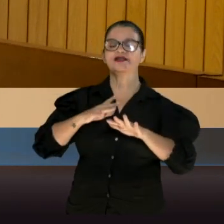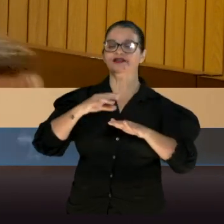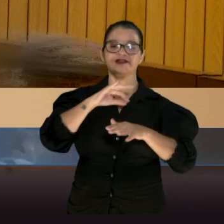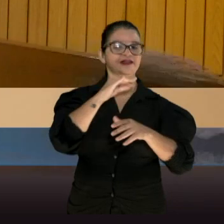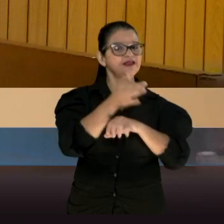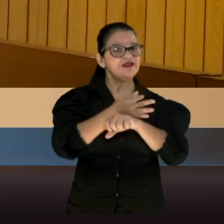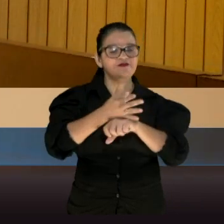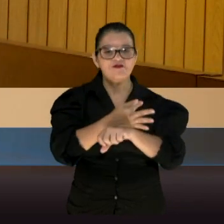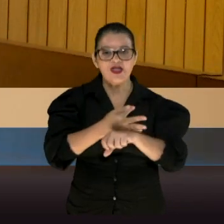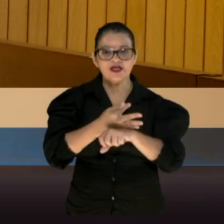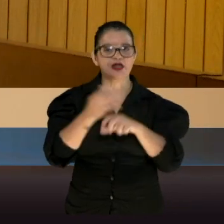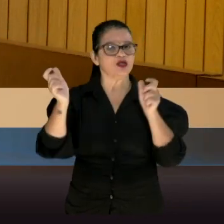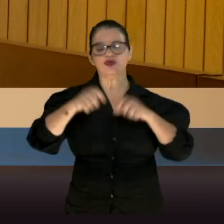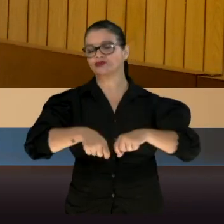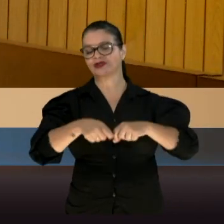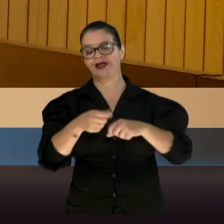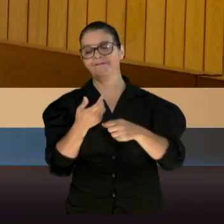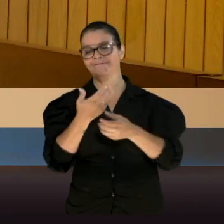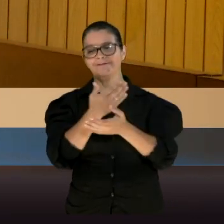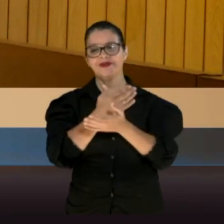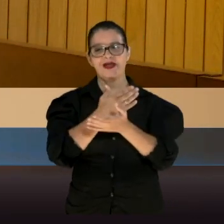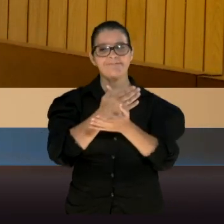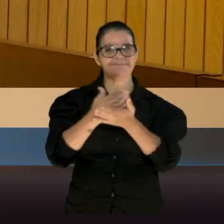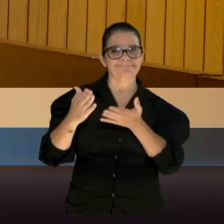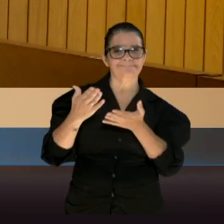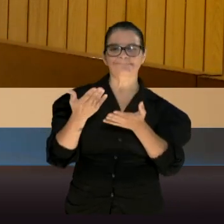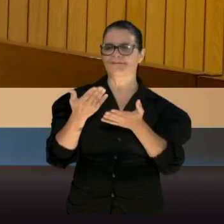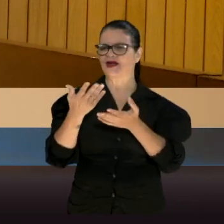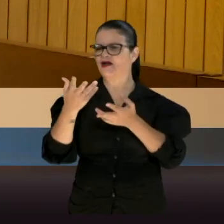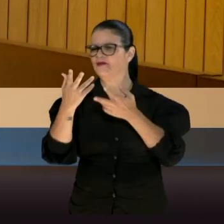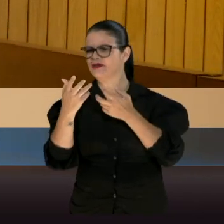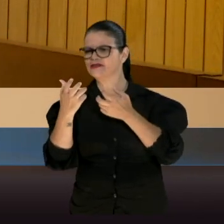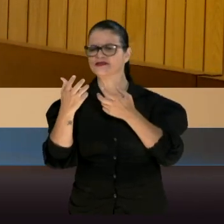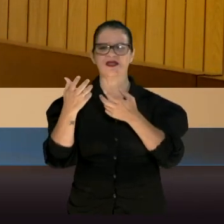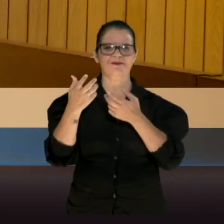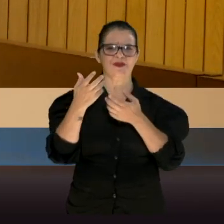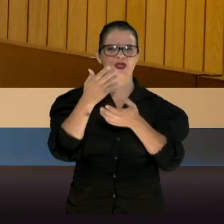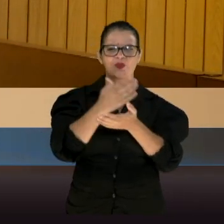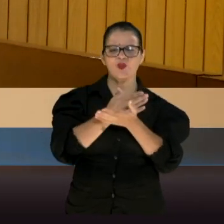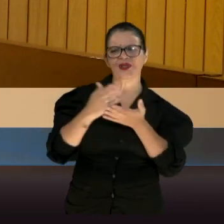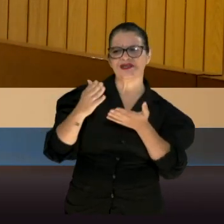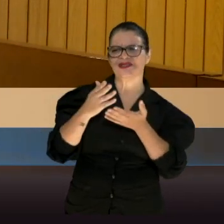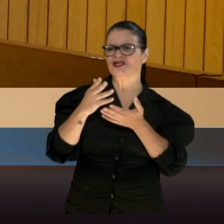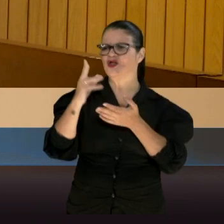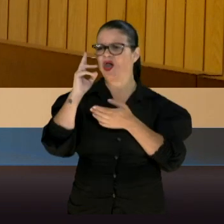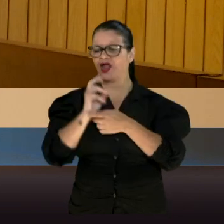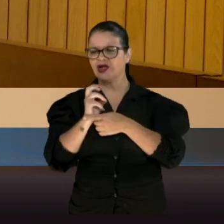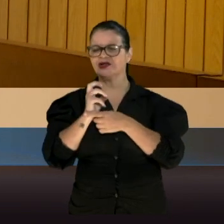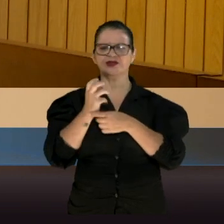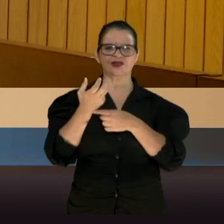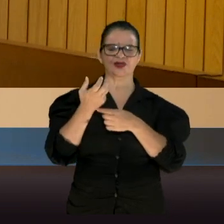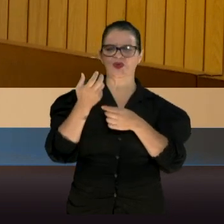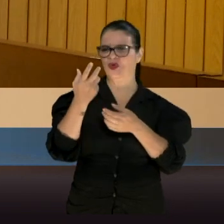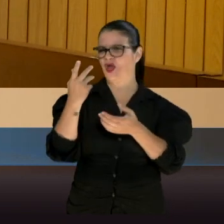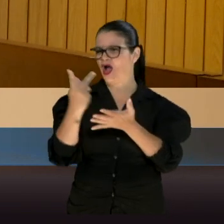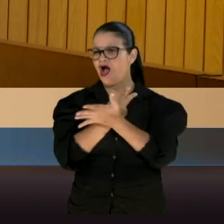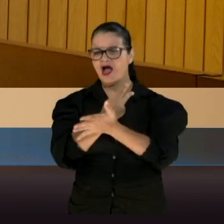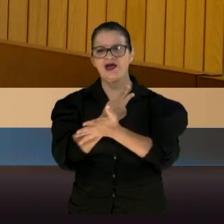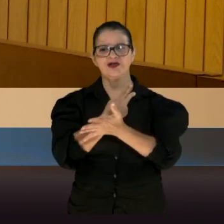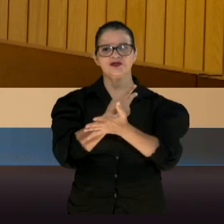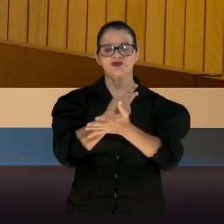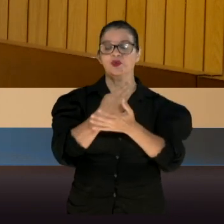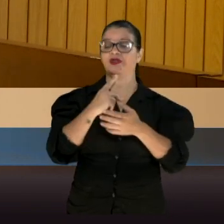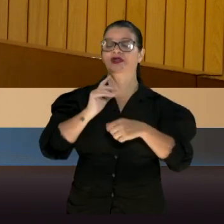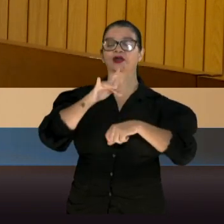presenciar ou perceber o início de um delito, de um roubo, um furto, e ficarmos omissos a isso. É